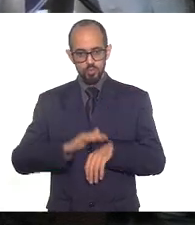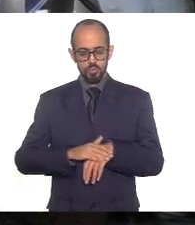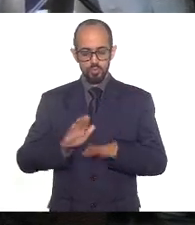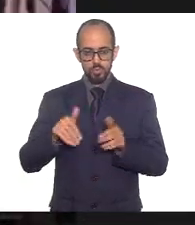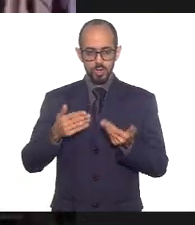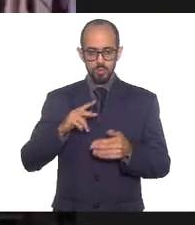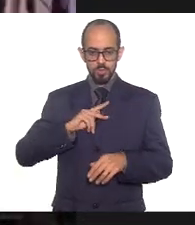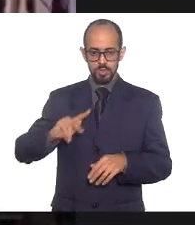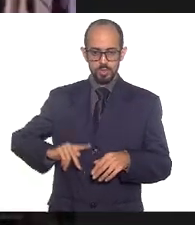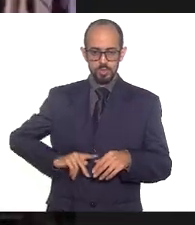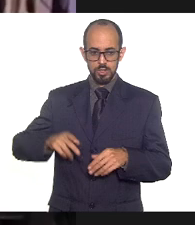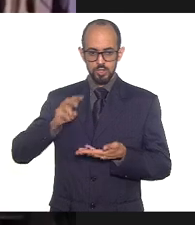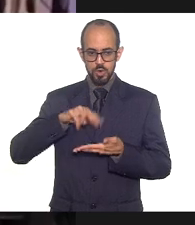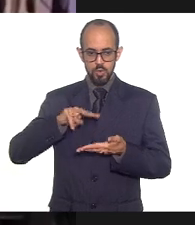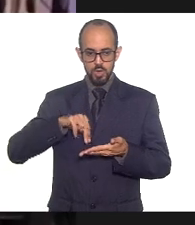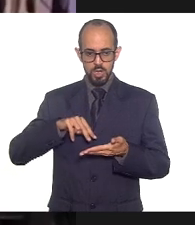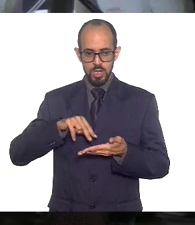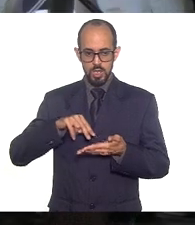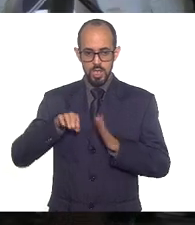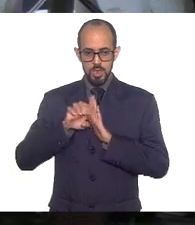presidente da